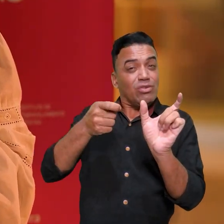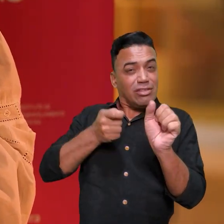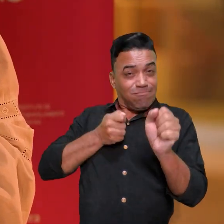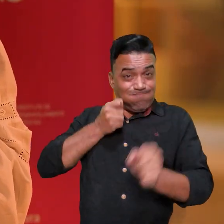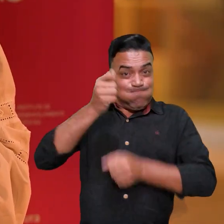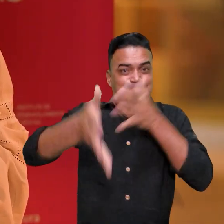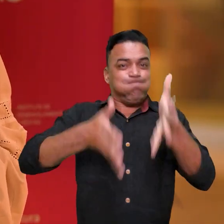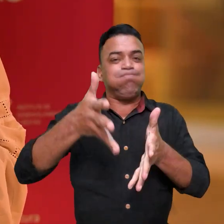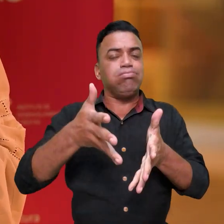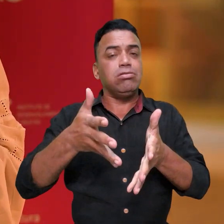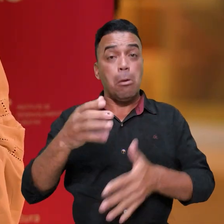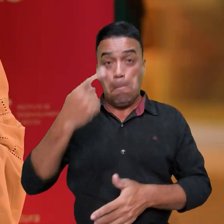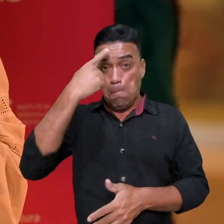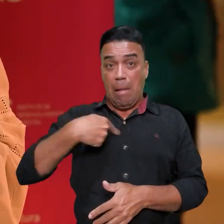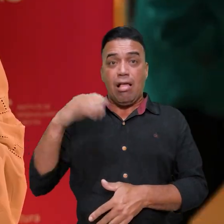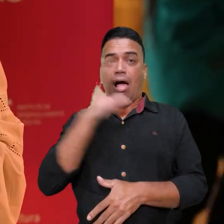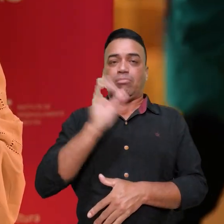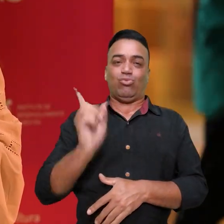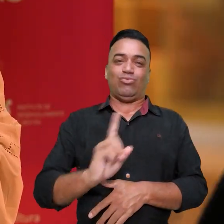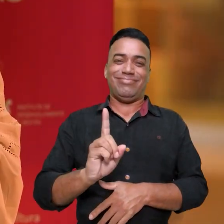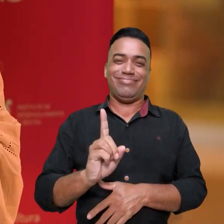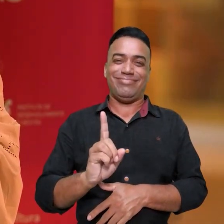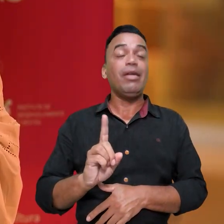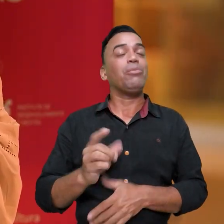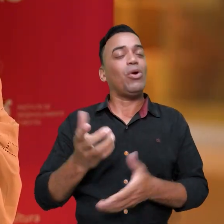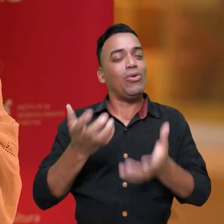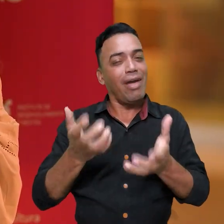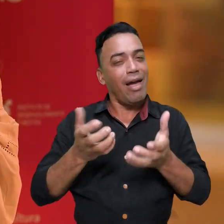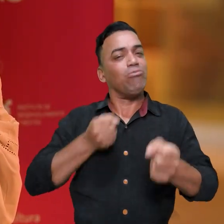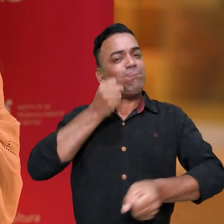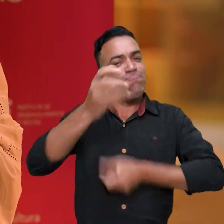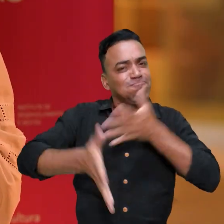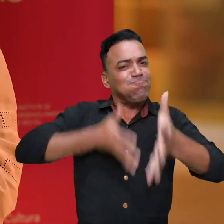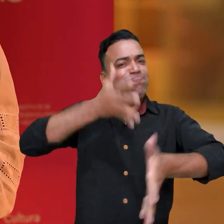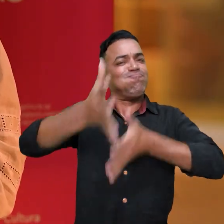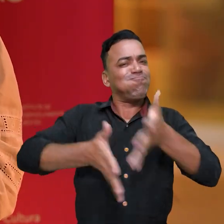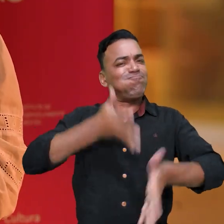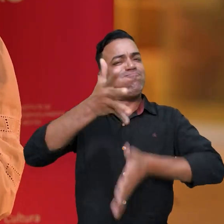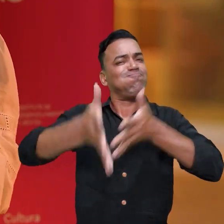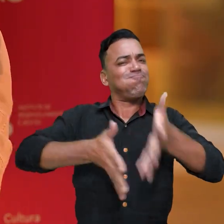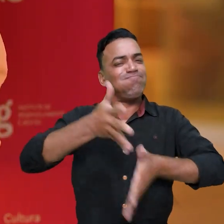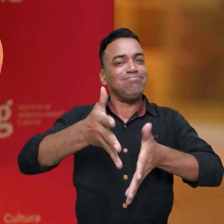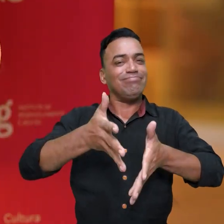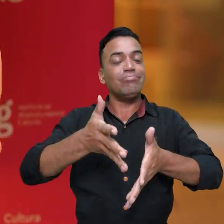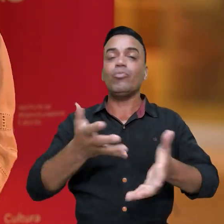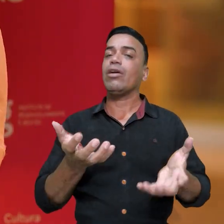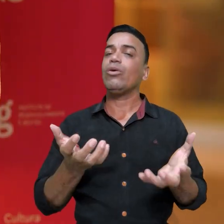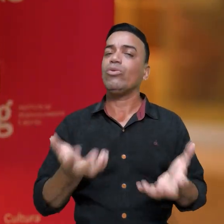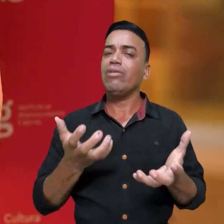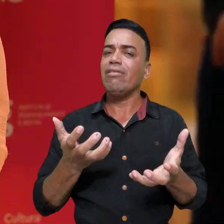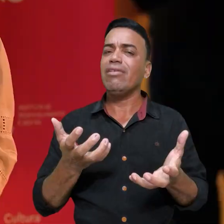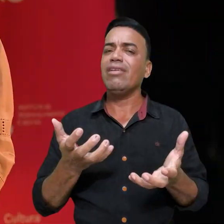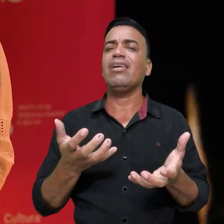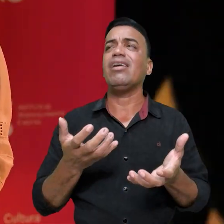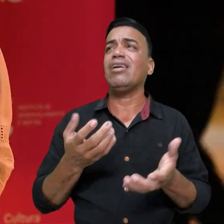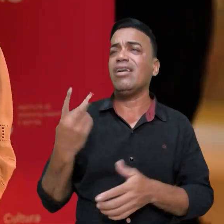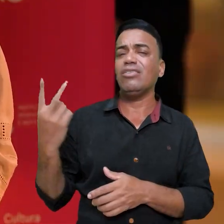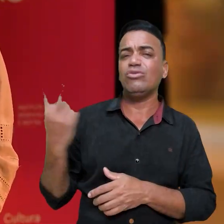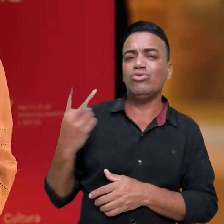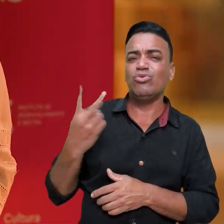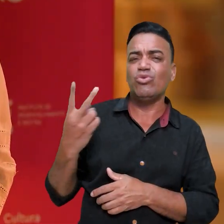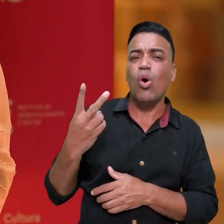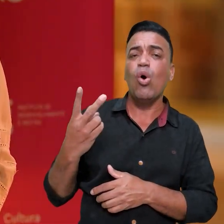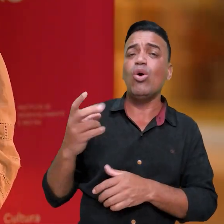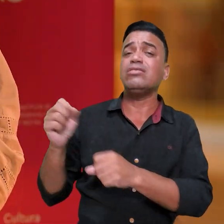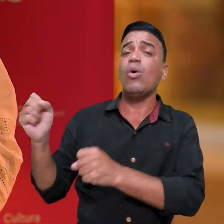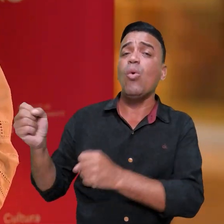ouvirem, não me apressem, porque aí eu quero falar. Eu queria trabalhar com vocês também essa coisa